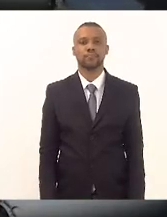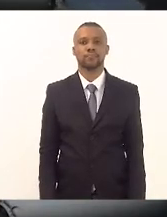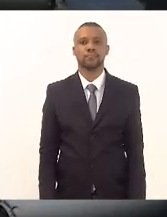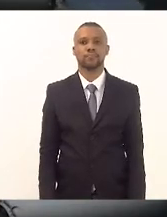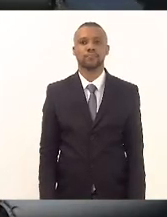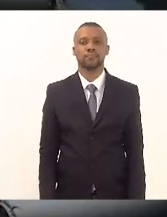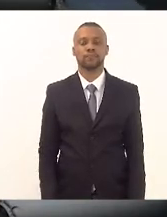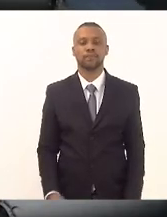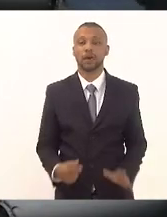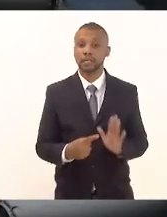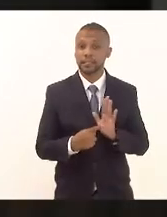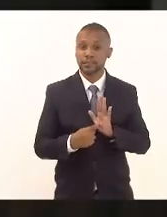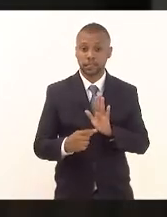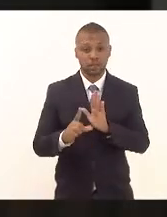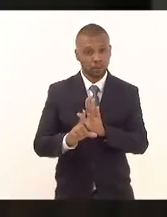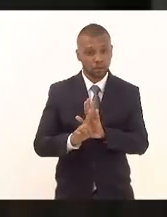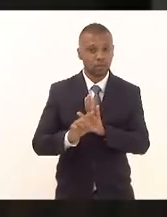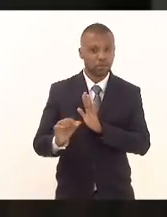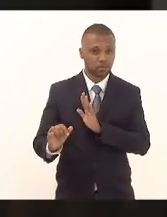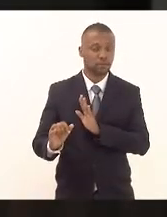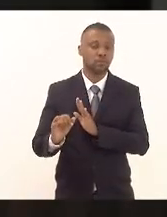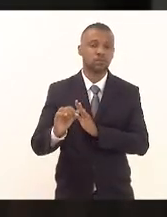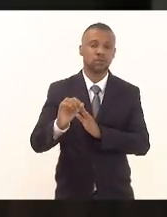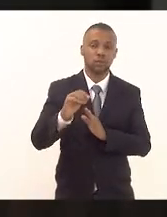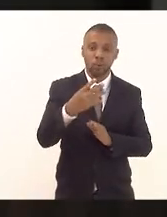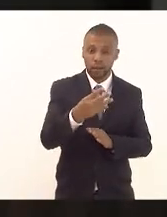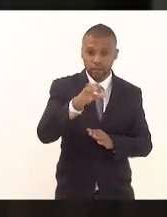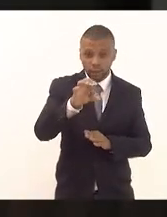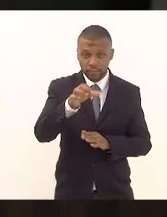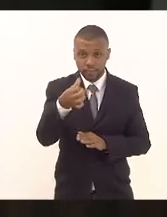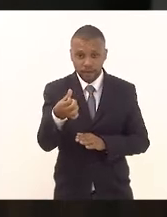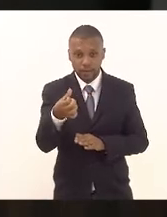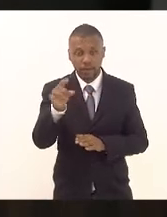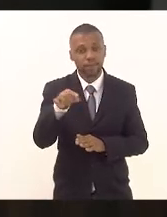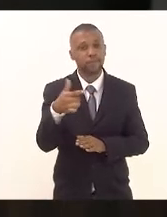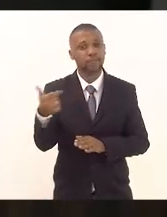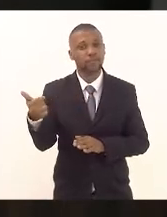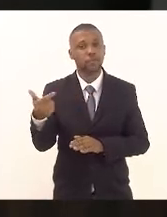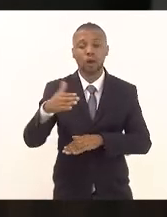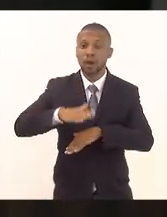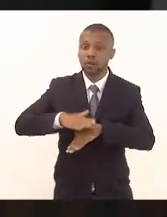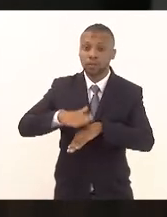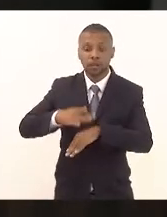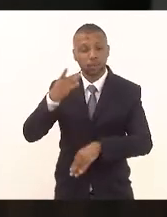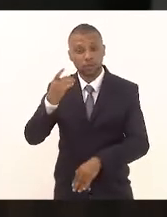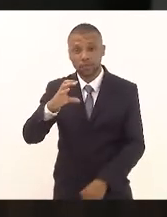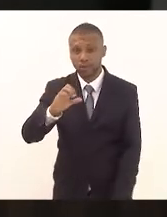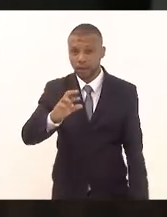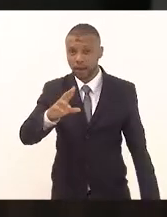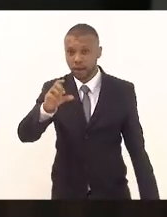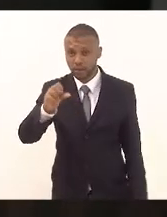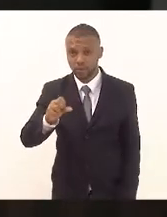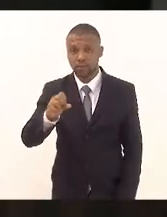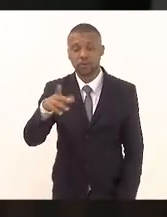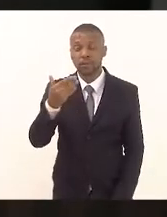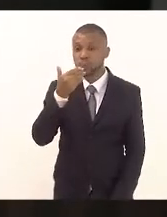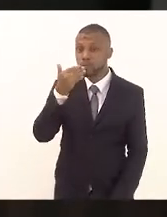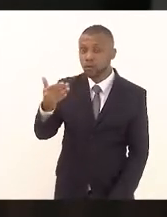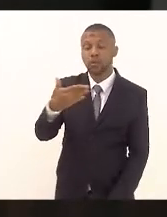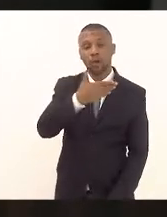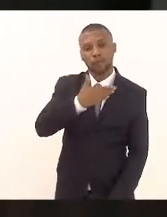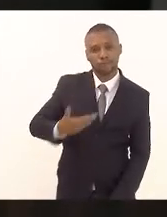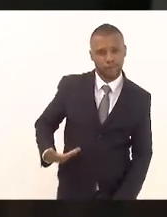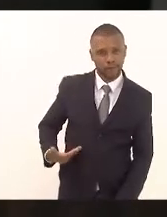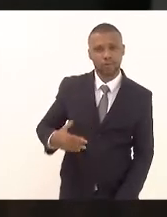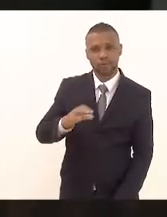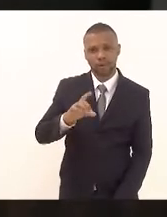Aplicação legislativa número 496 de 2021, de autoria do deputado Carlos Macedo, que solicita ao excelentíssimo senhor governador do estado do Rio de Janeiro